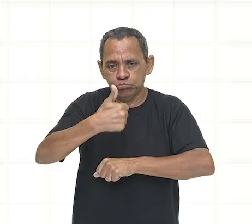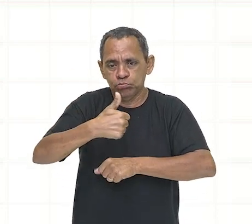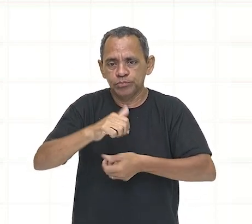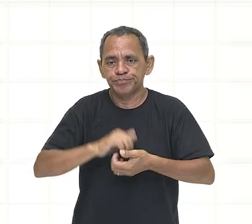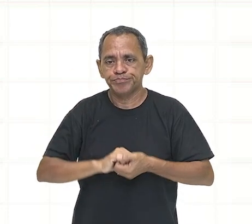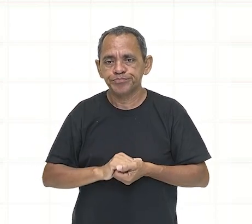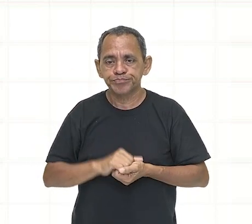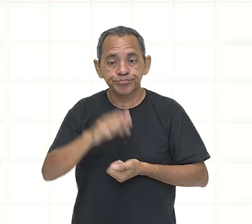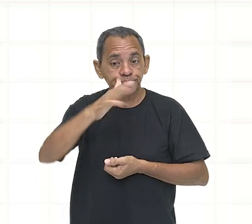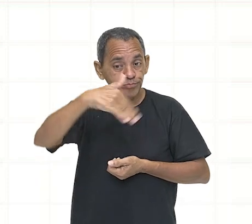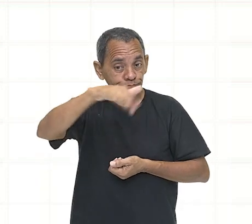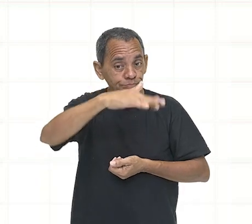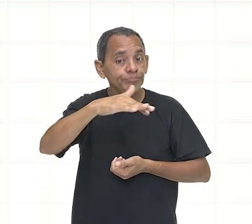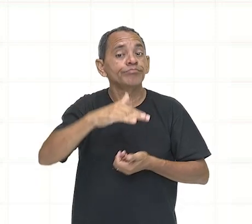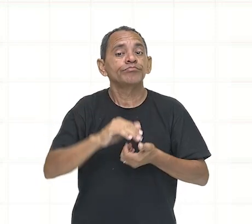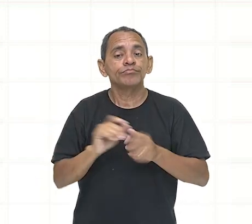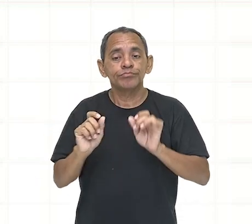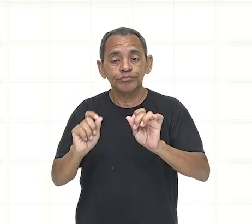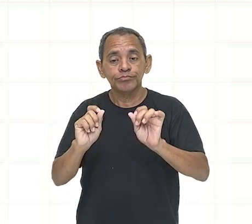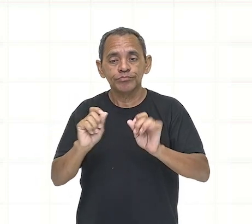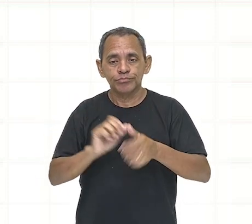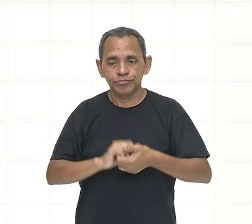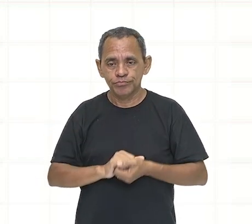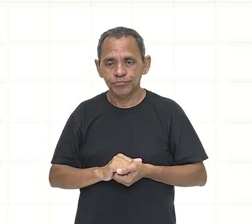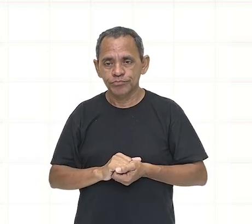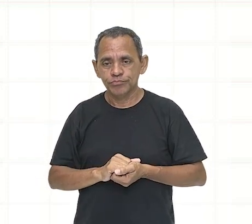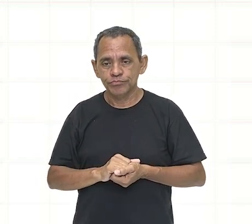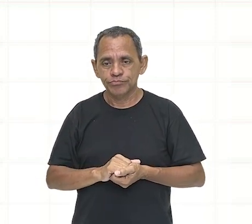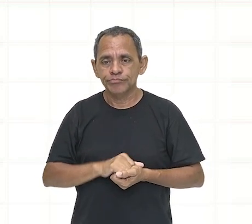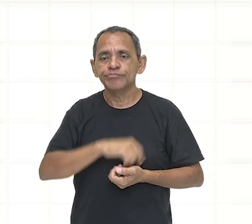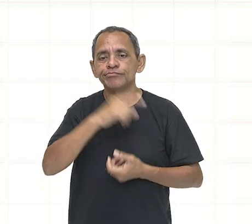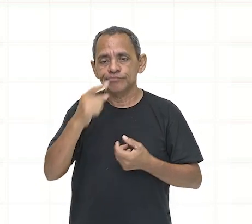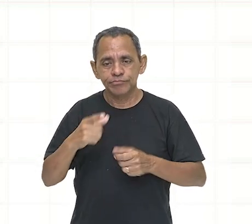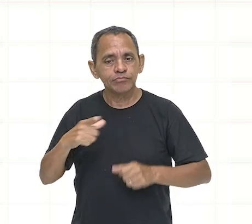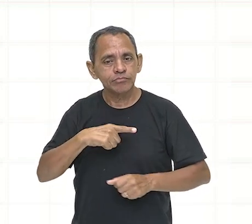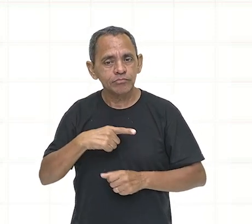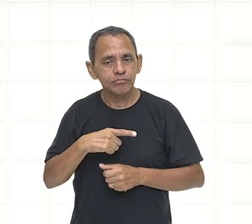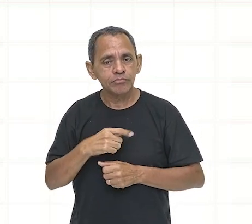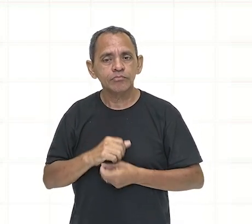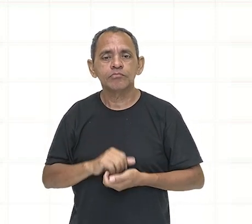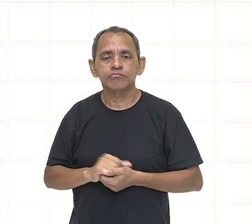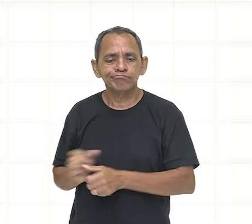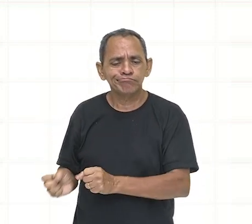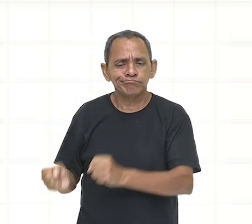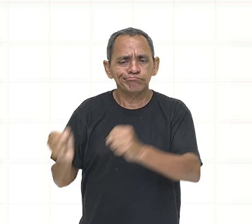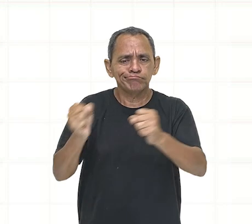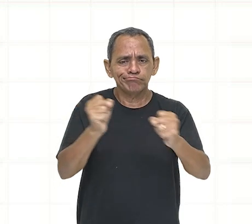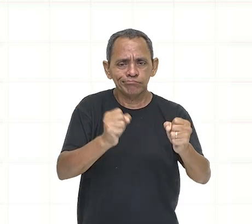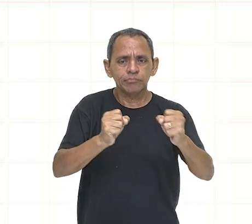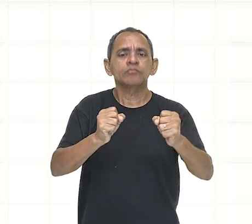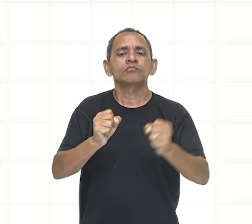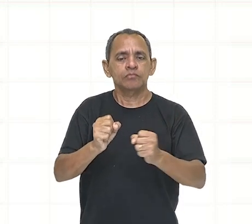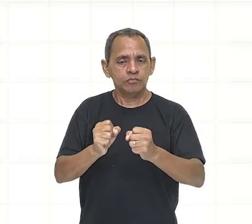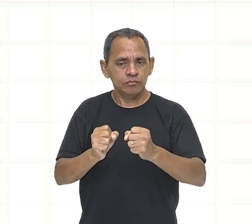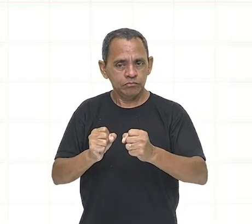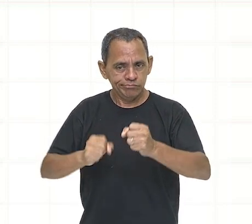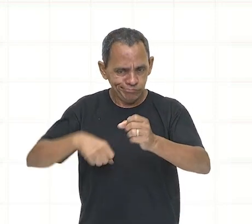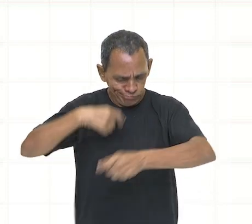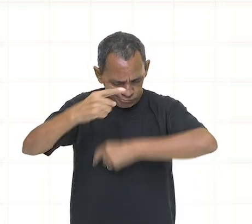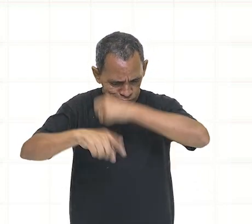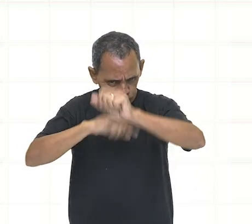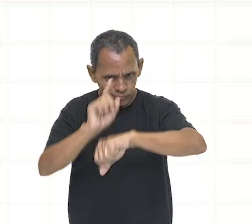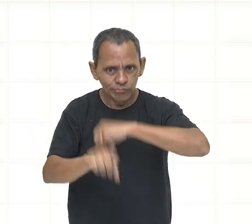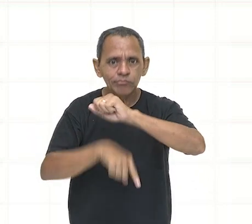tigres asiáticos, então, nós temos grande poder de inovação. Os tigres asiáticos se destacaram pela adoção de